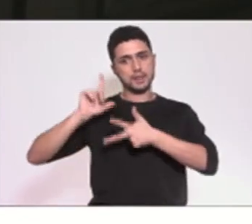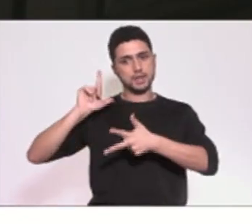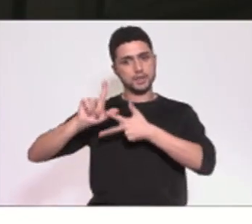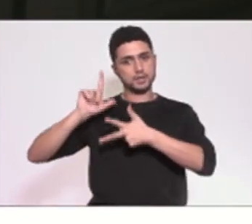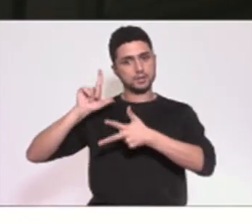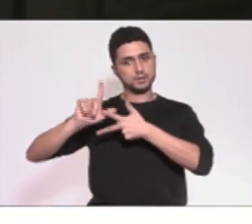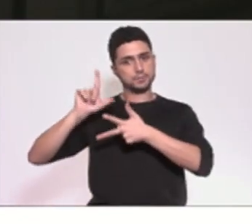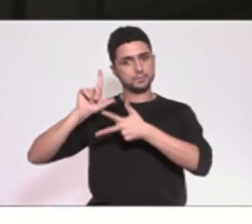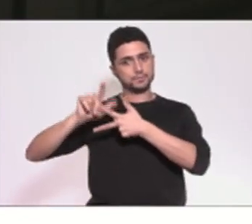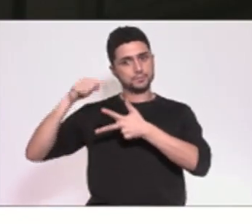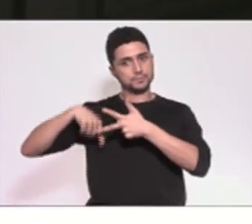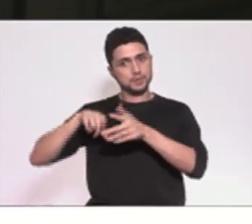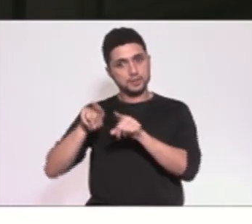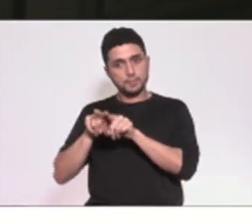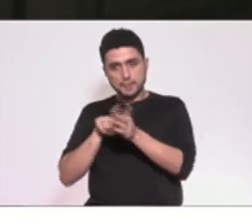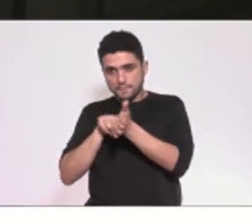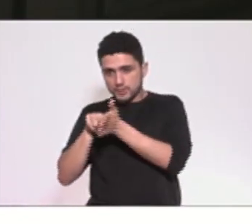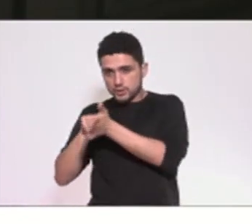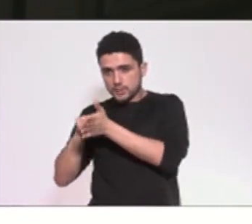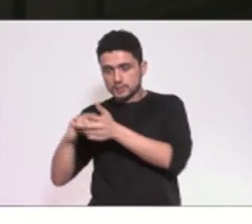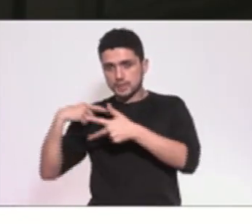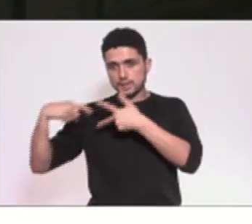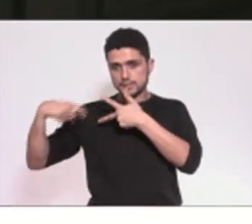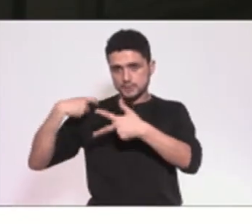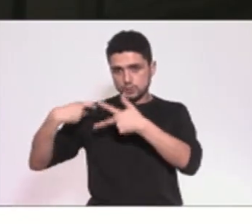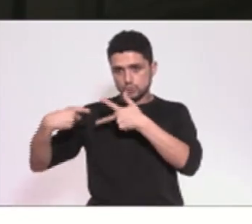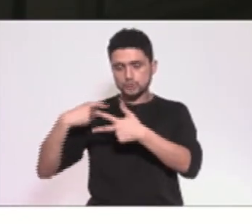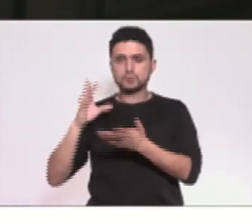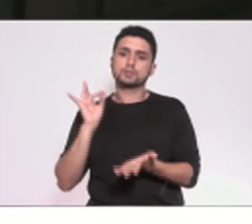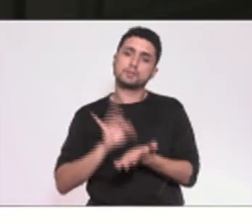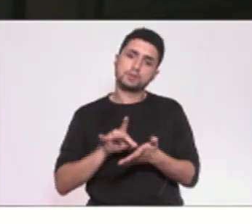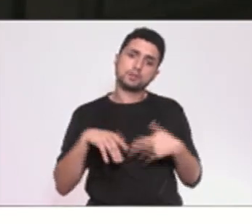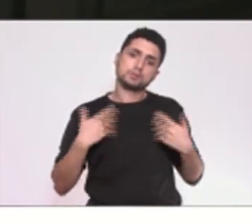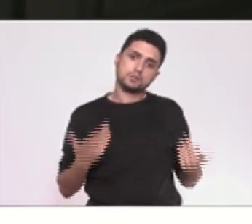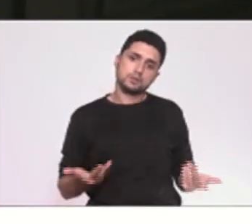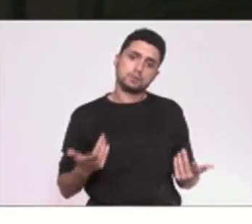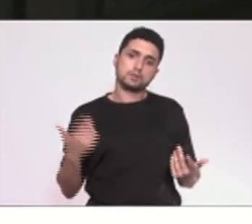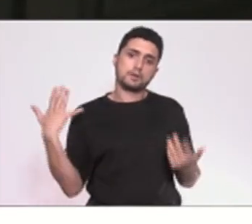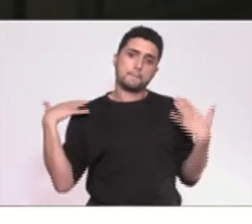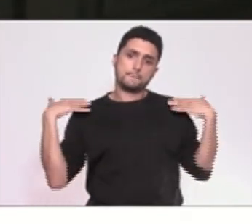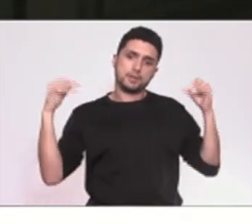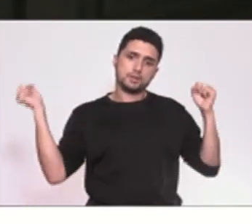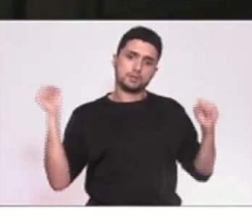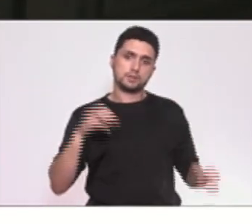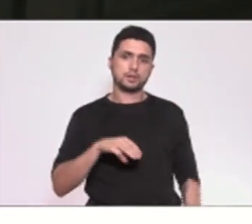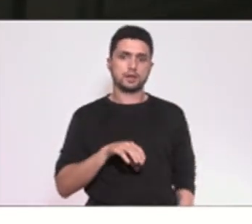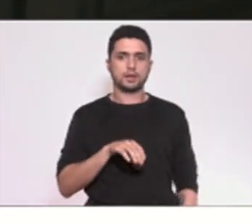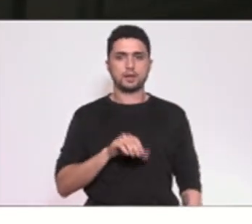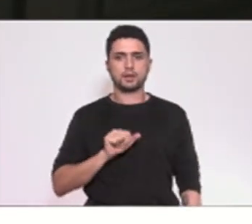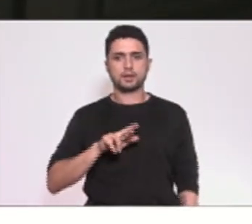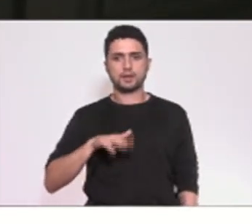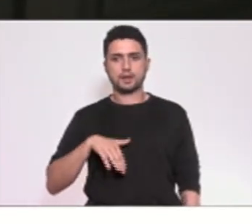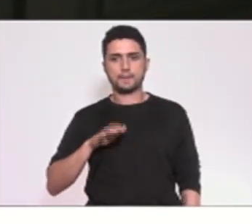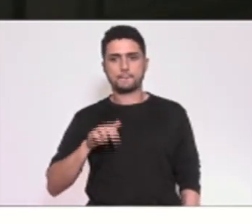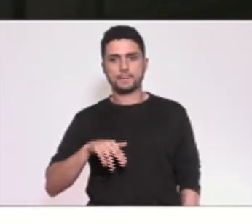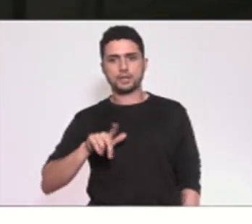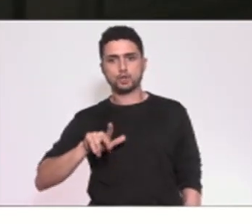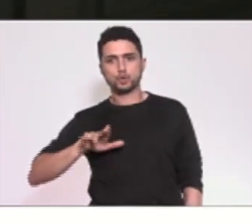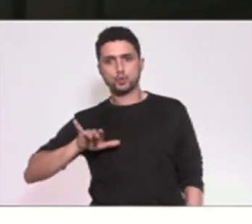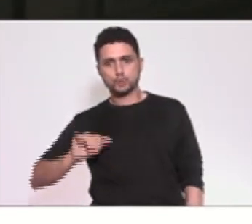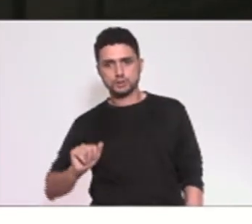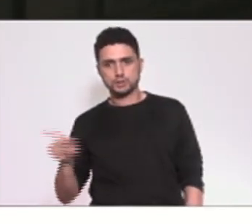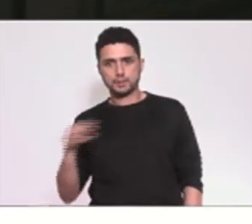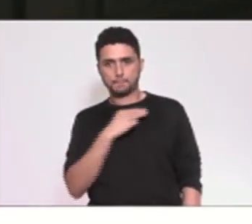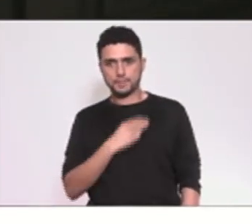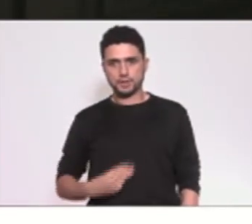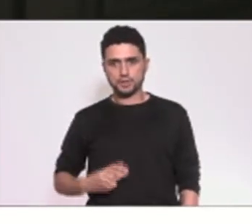poder executivo. E, na verdade, a decisão da ministra, ficou muito claro que